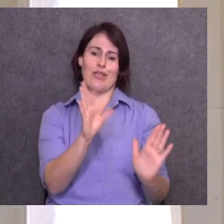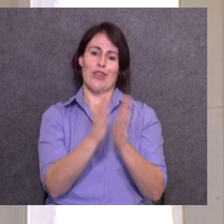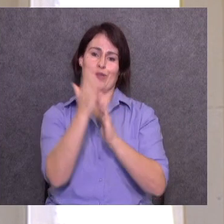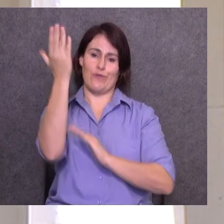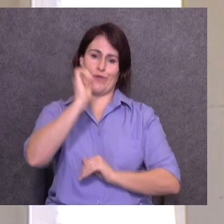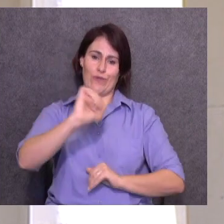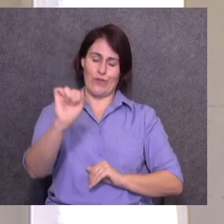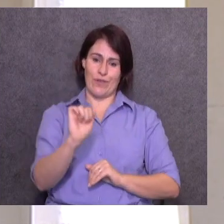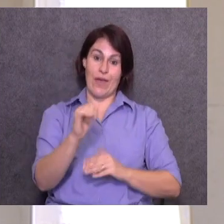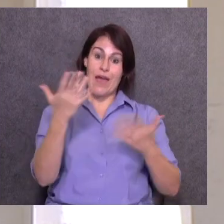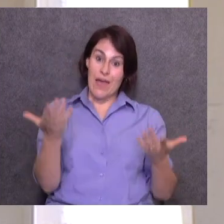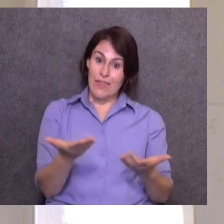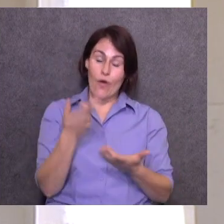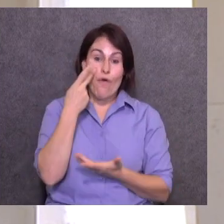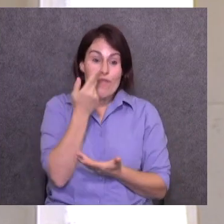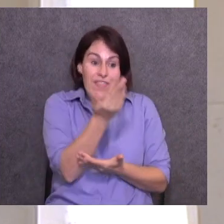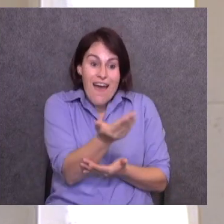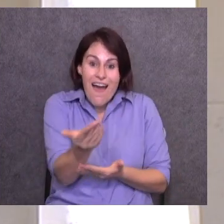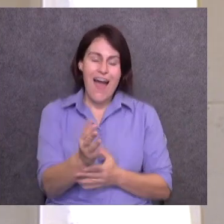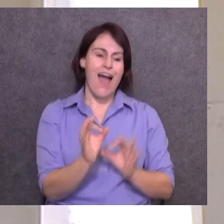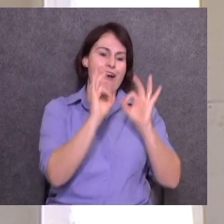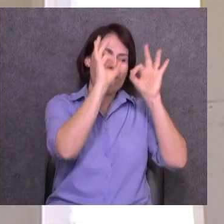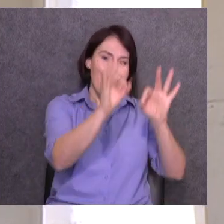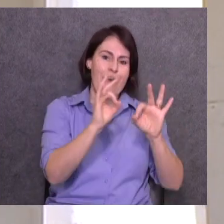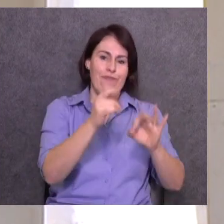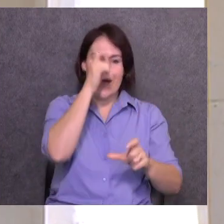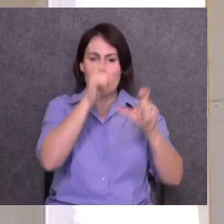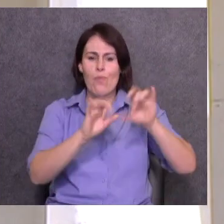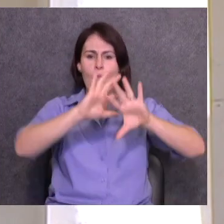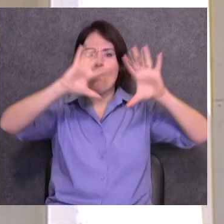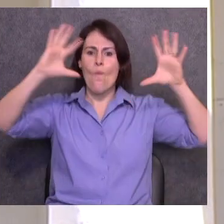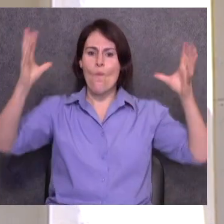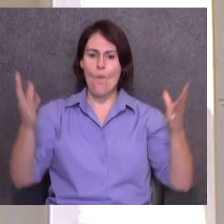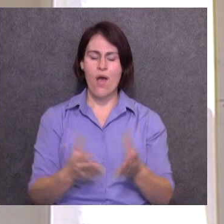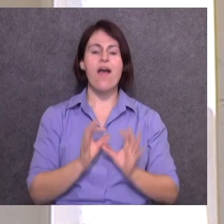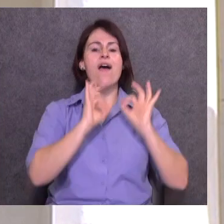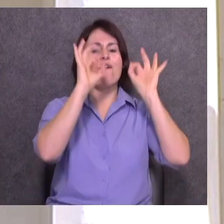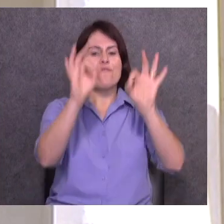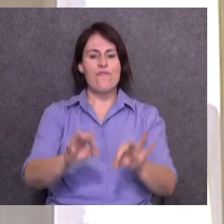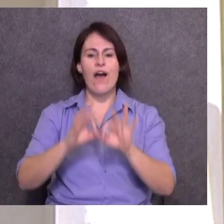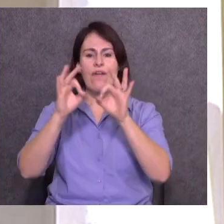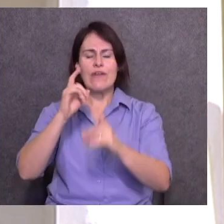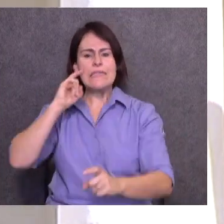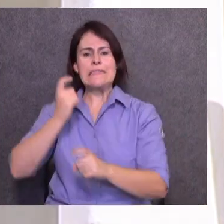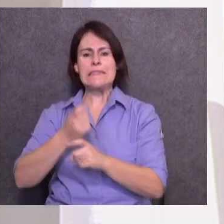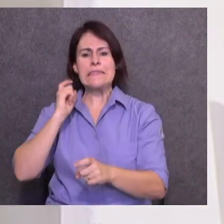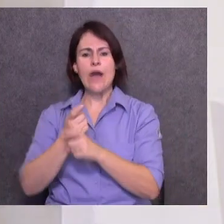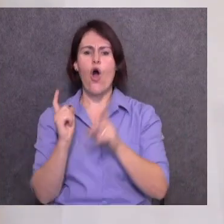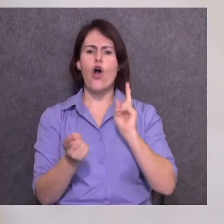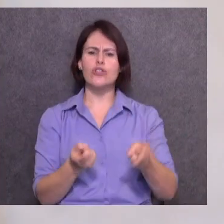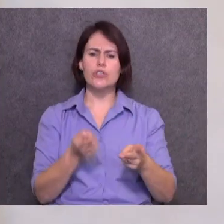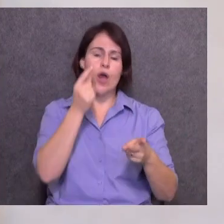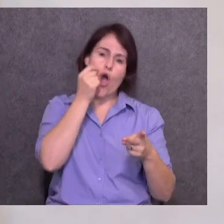vida, do serviço, do cuidado do mundo e da humanidade exige a presença de homens e